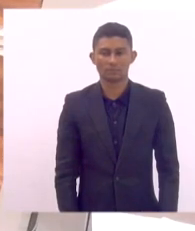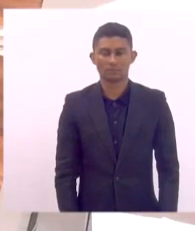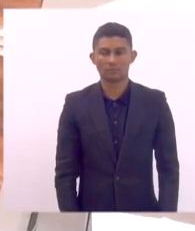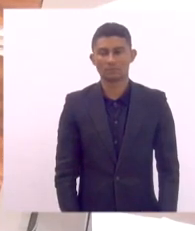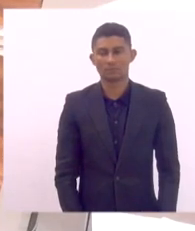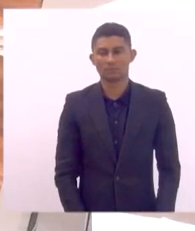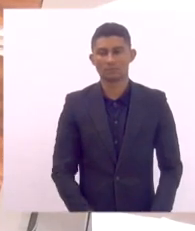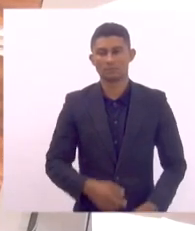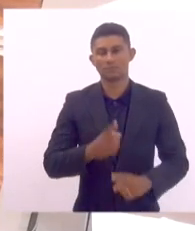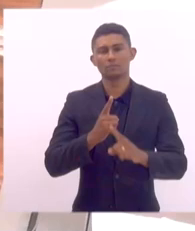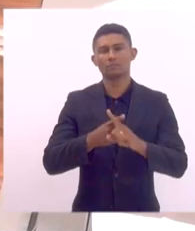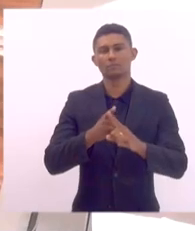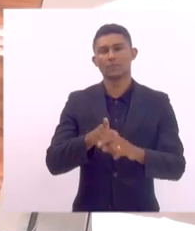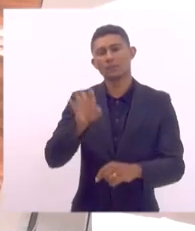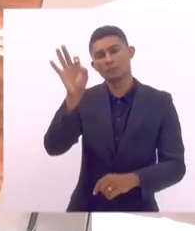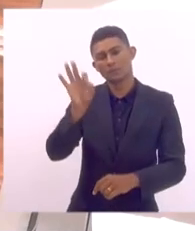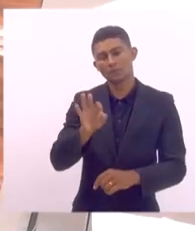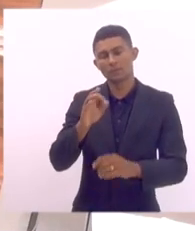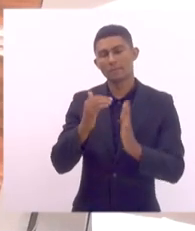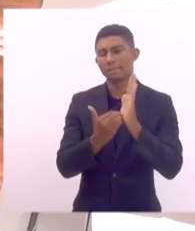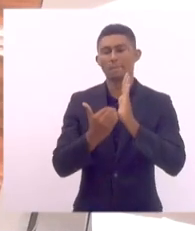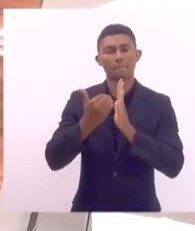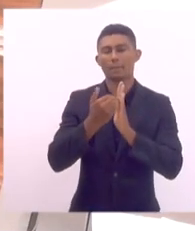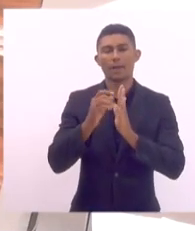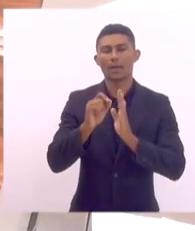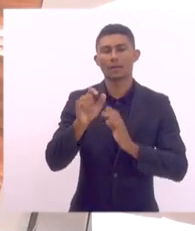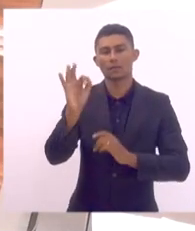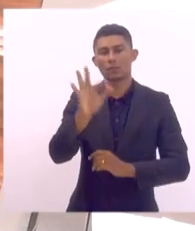E quando você está fazendo a diferença para quem